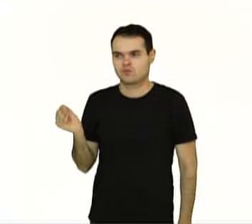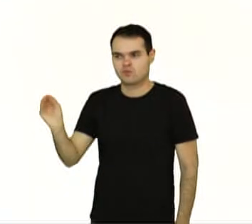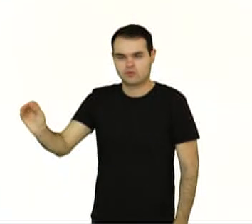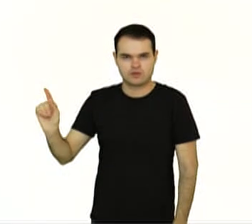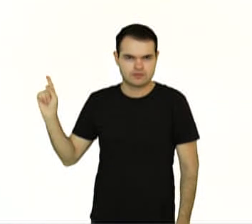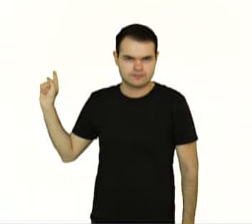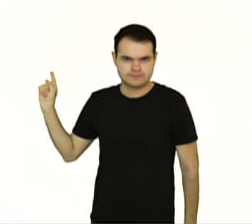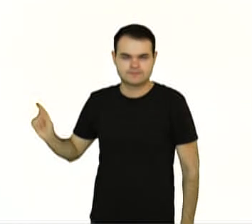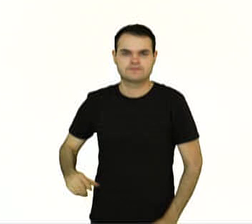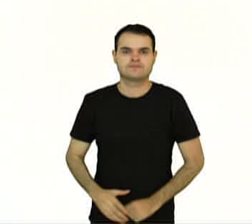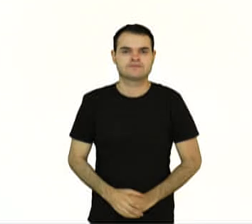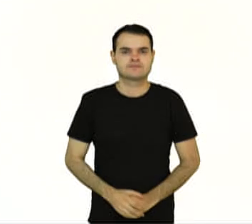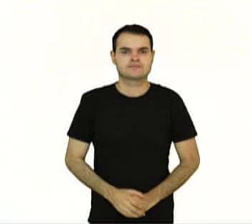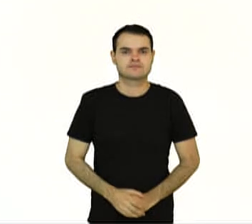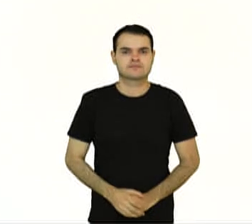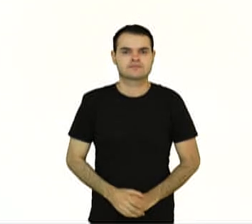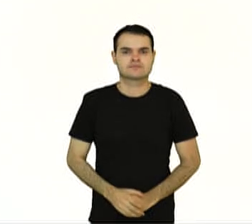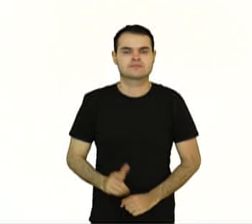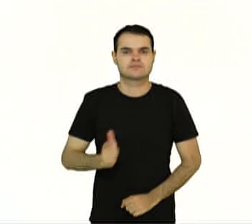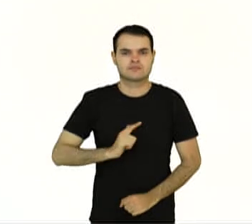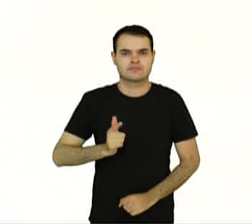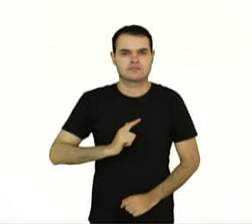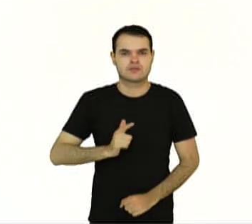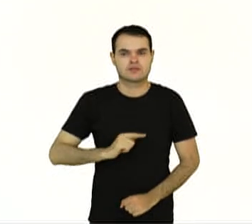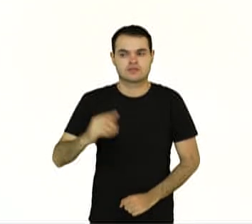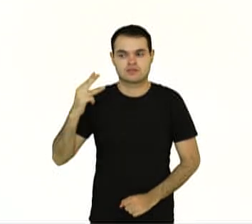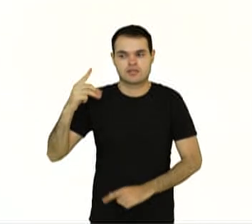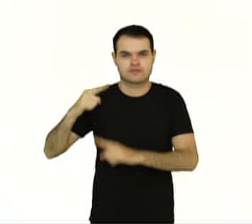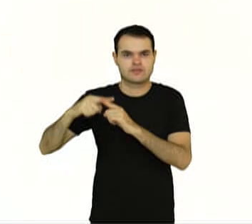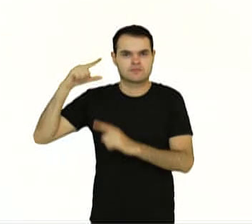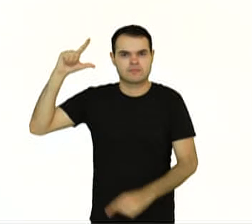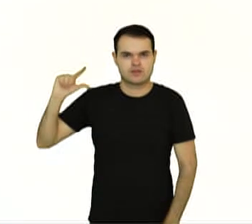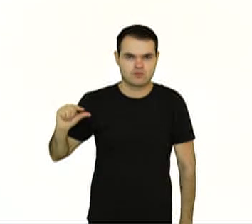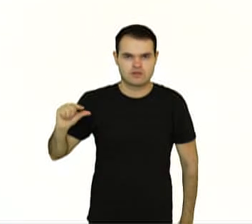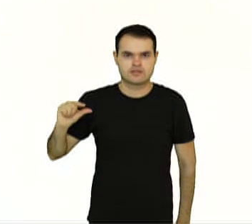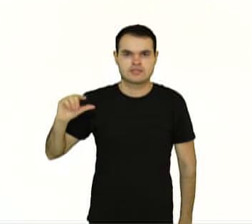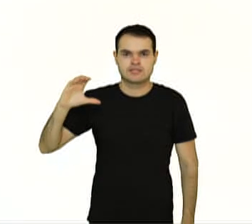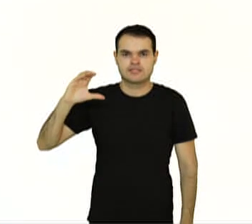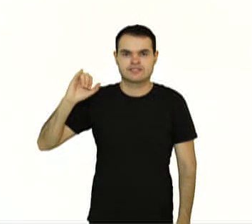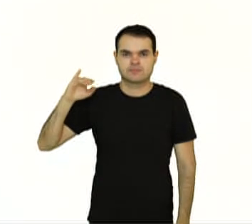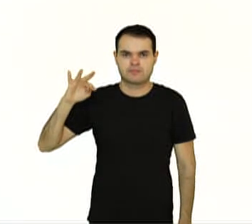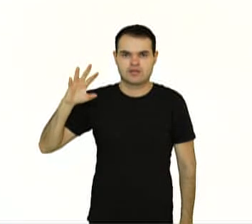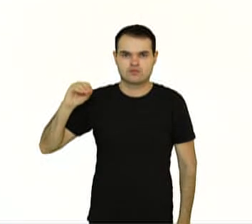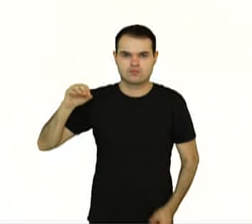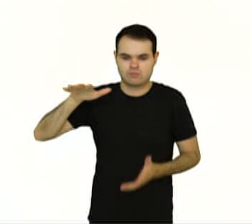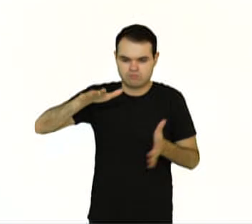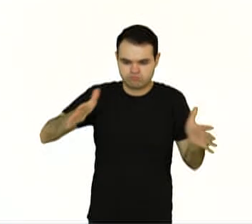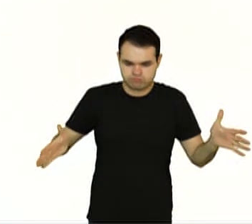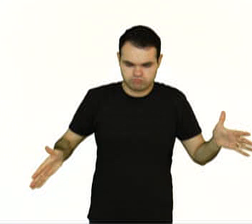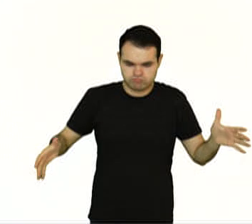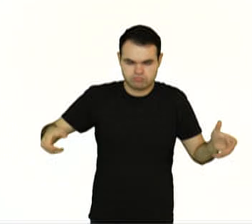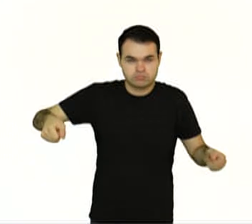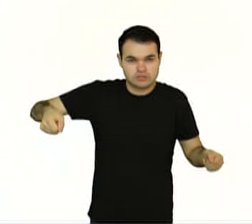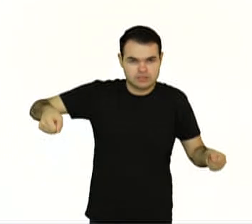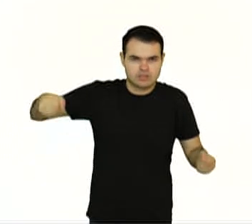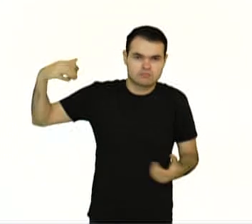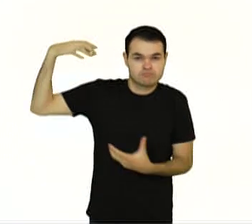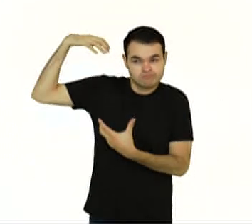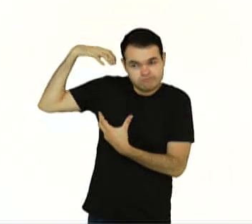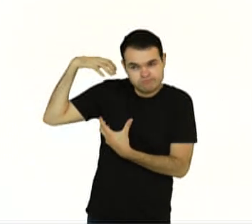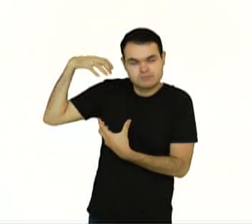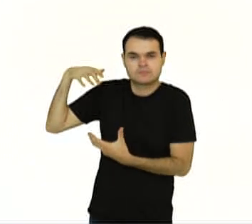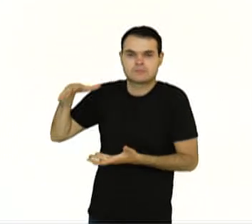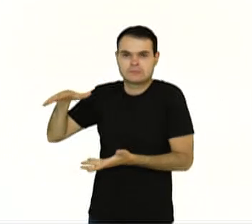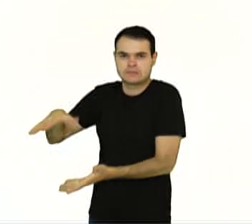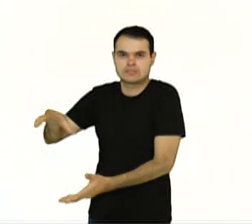nesse caso, nós temos uma quantidade 3 vezes menor de cimento, ok? Então, o que vai